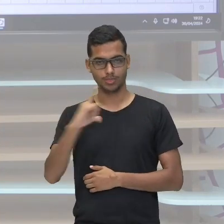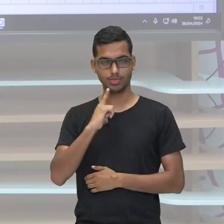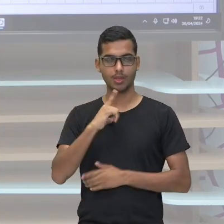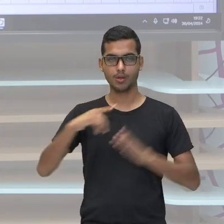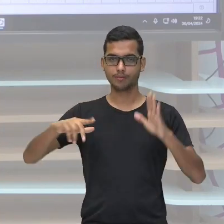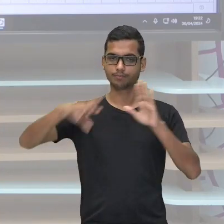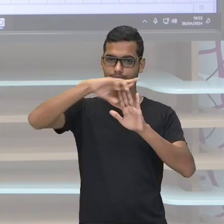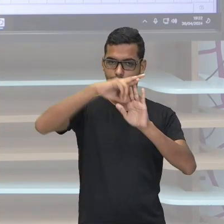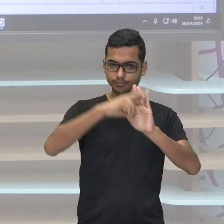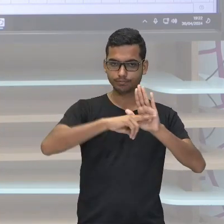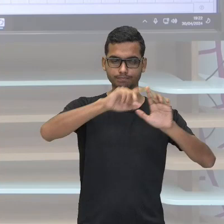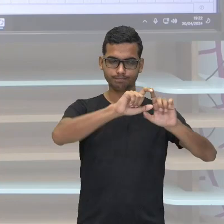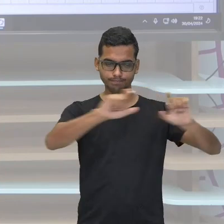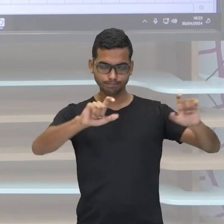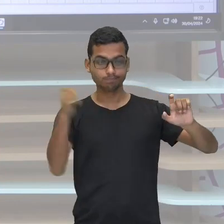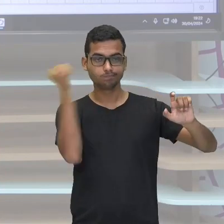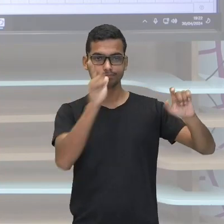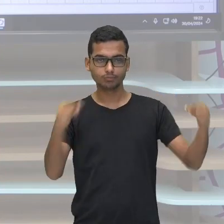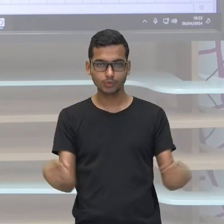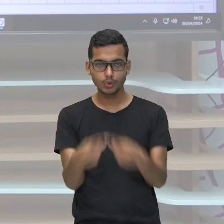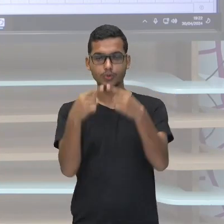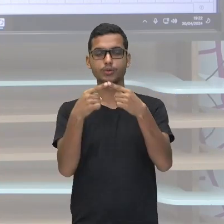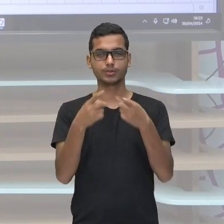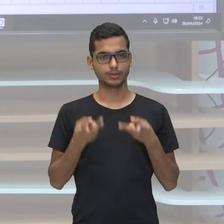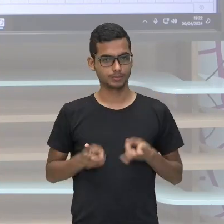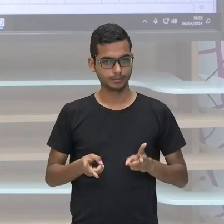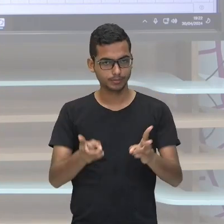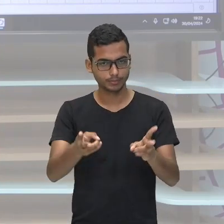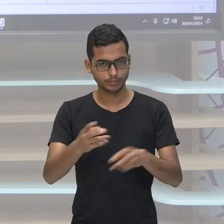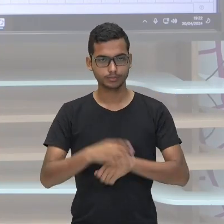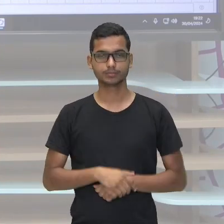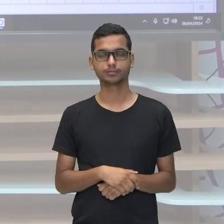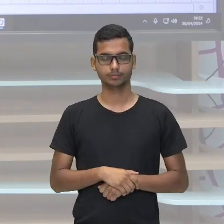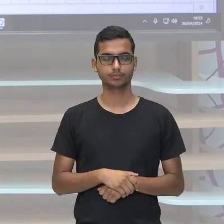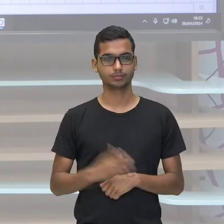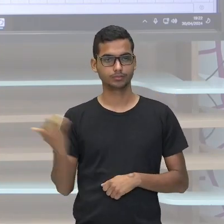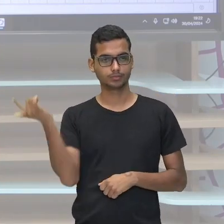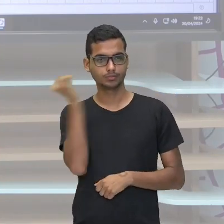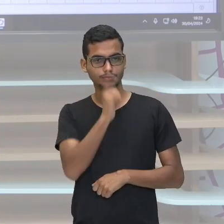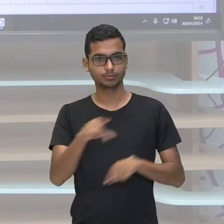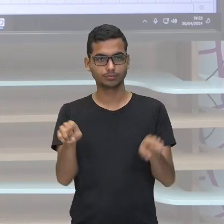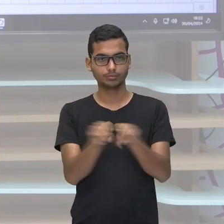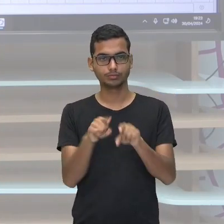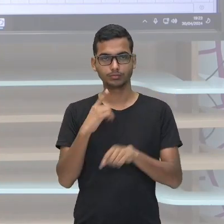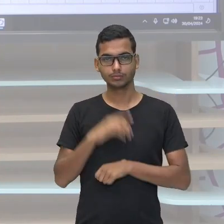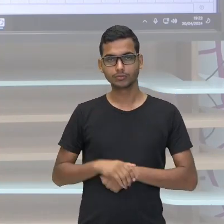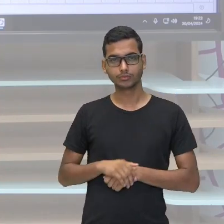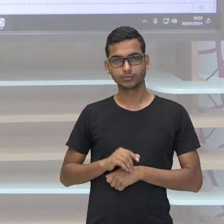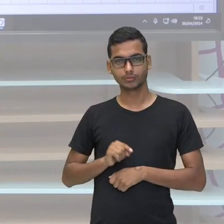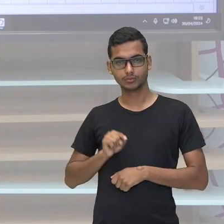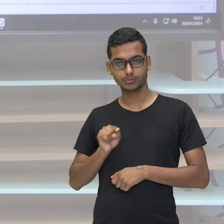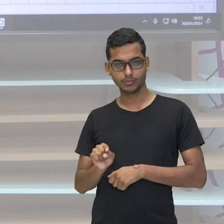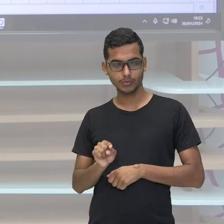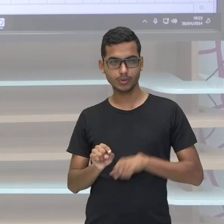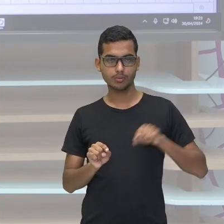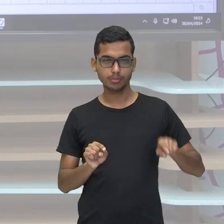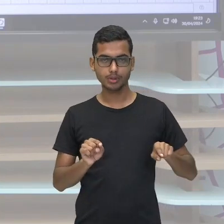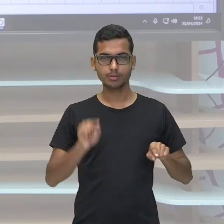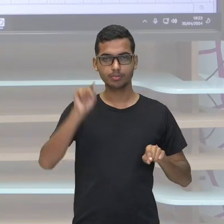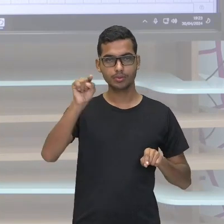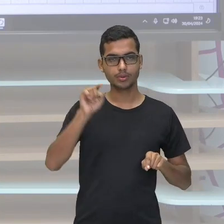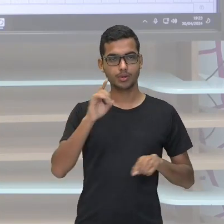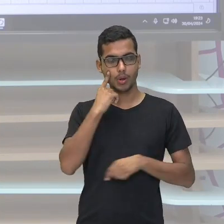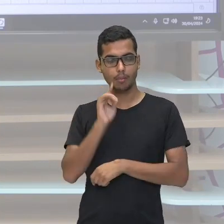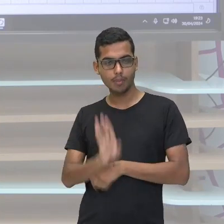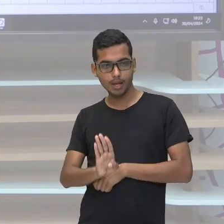por acaso que a gente tem ali o ponto A, o ponto 0, 0, o ponto B, o ponto 3 no x e 2 no